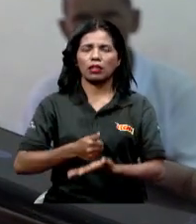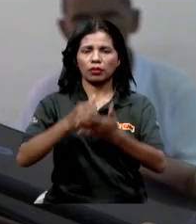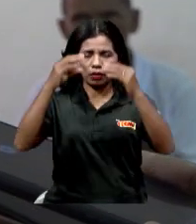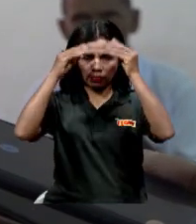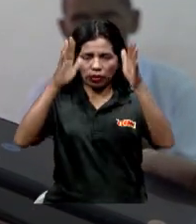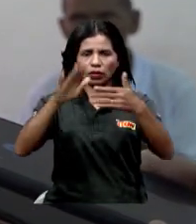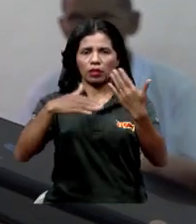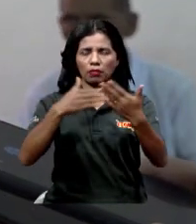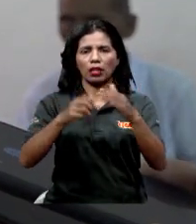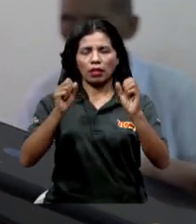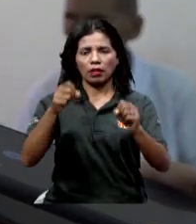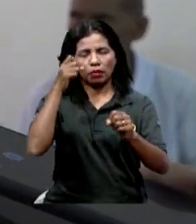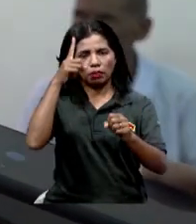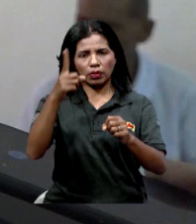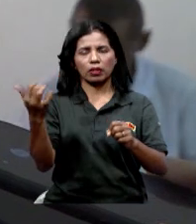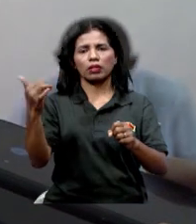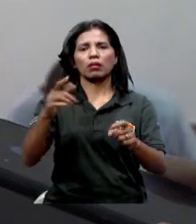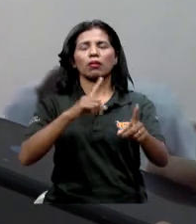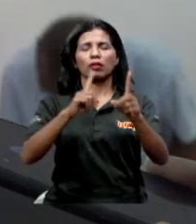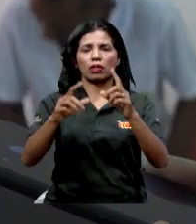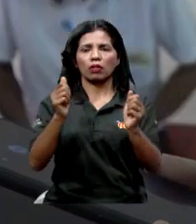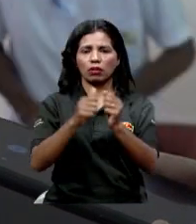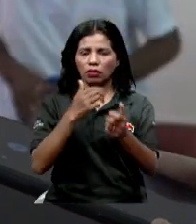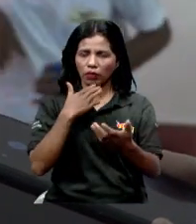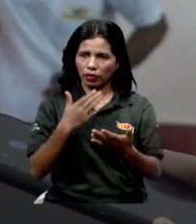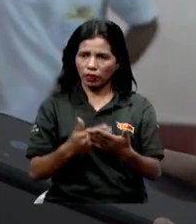se bela compreende a turnê ser bela explica conteúdo ser nem rodiak